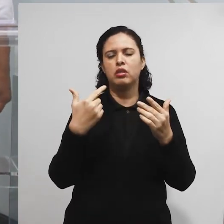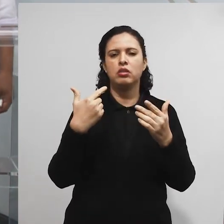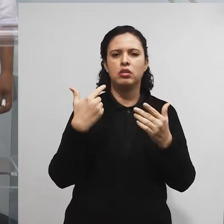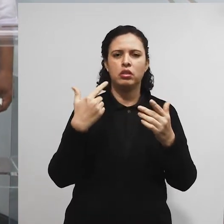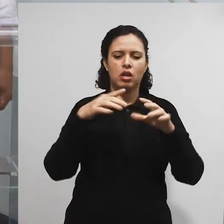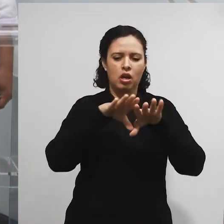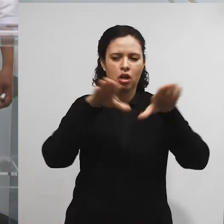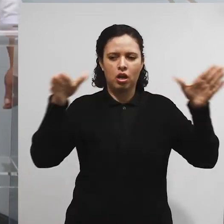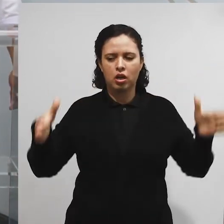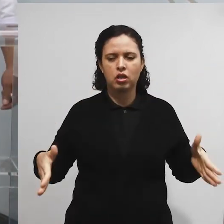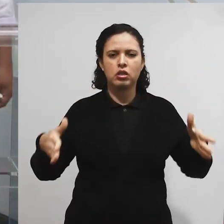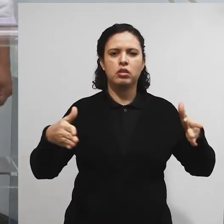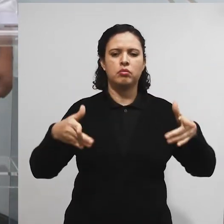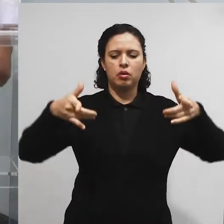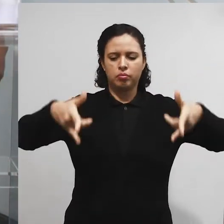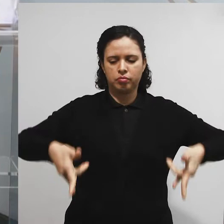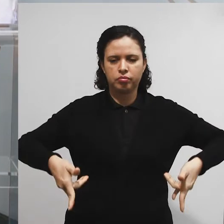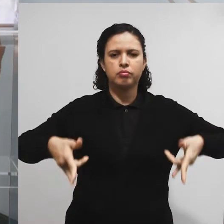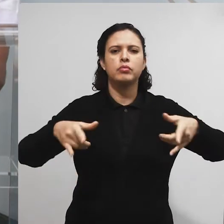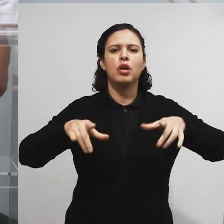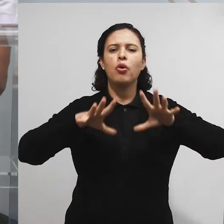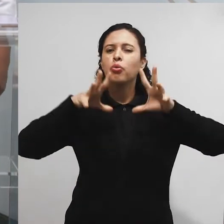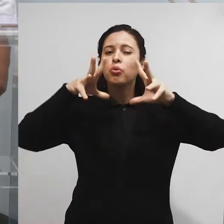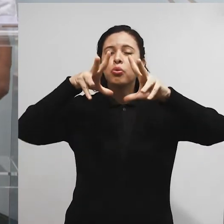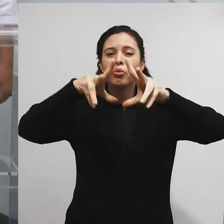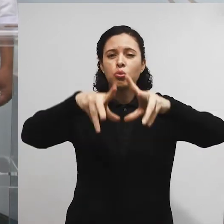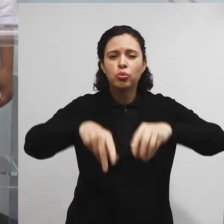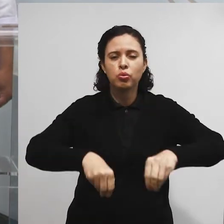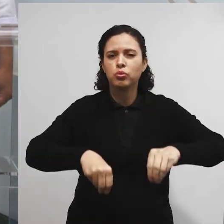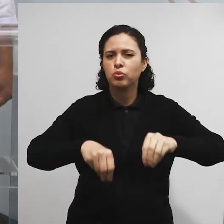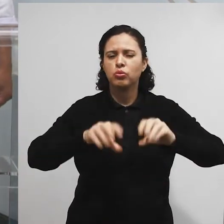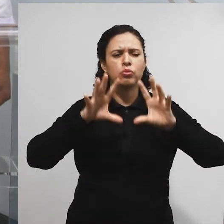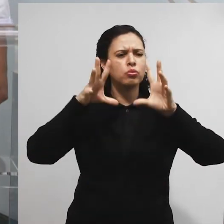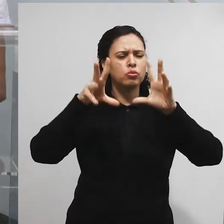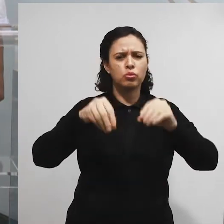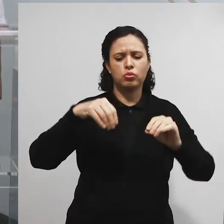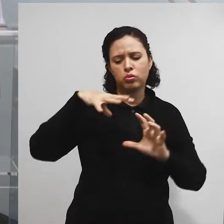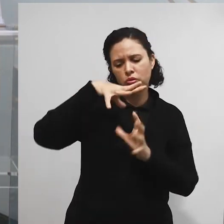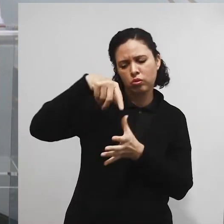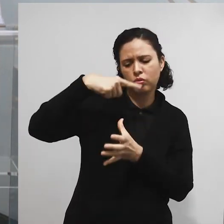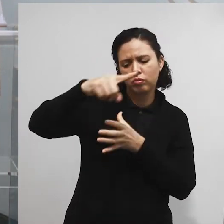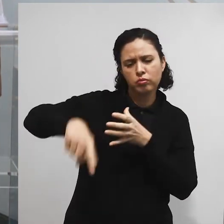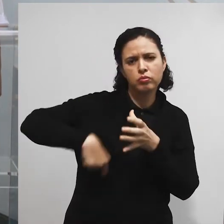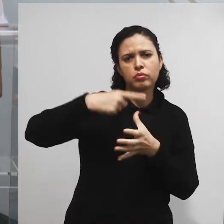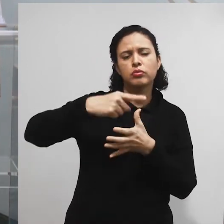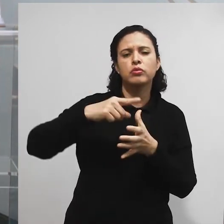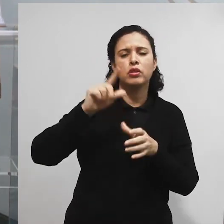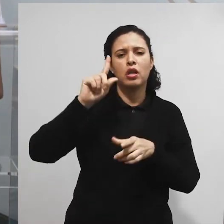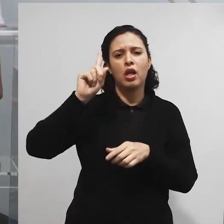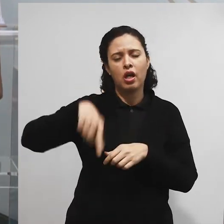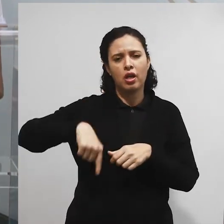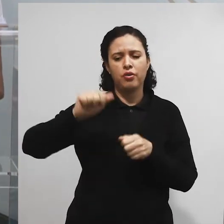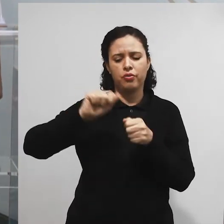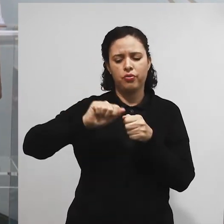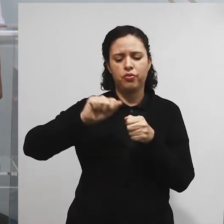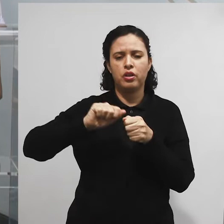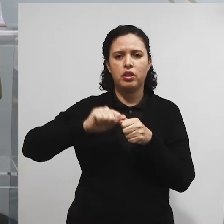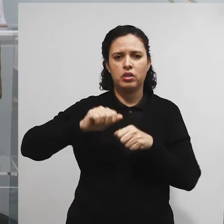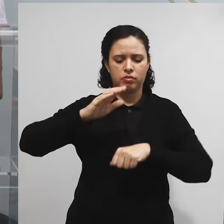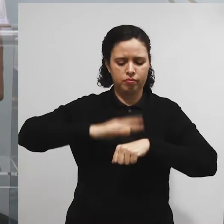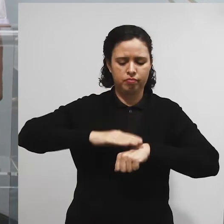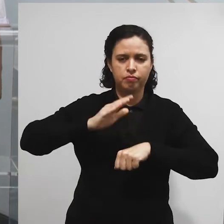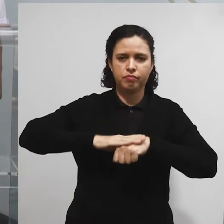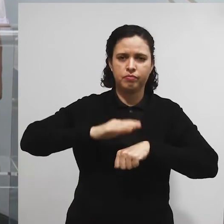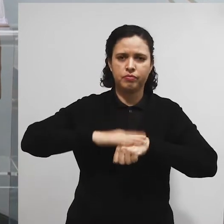conjunto. A cama, a mesa, tudo, absolutamente tudo à nossa volta é uma